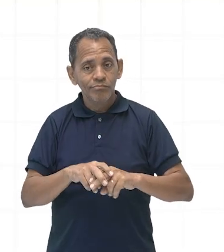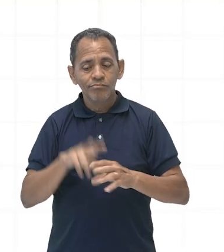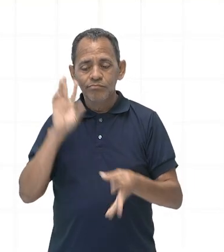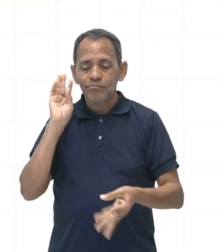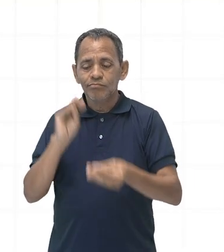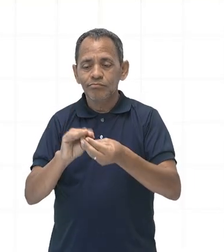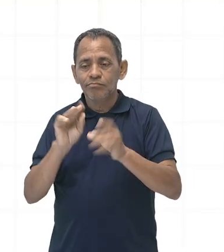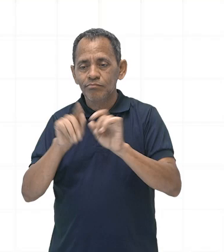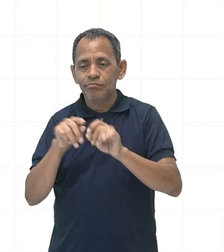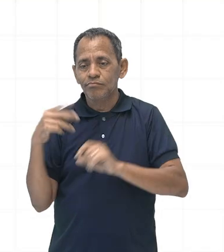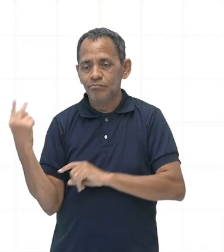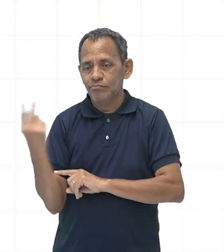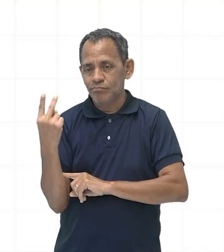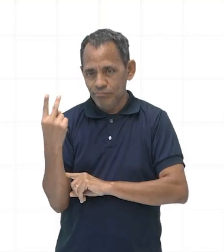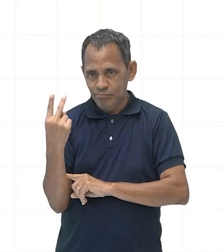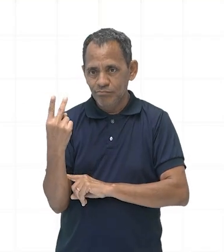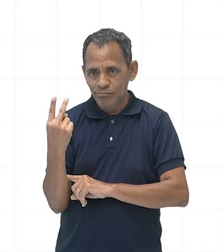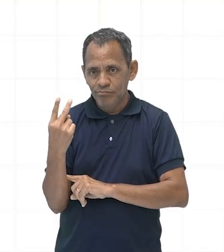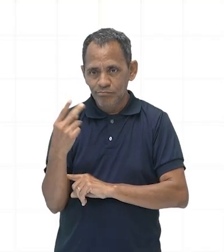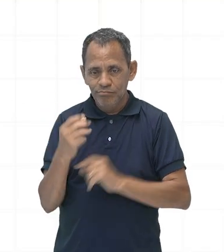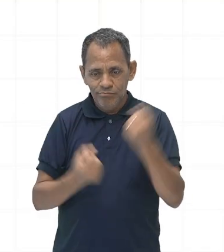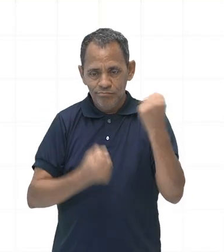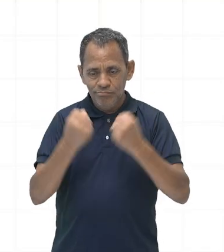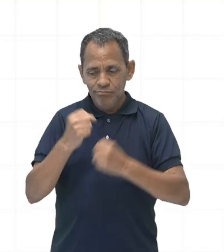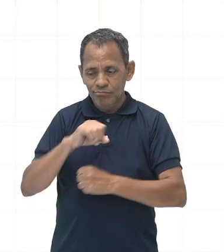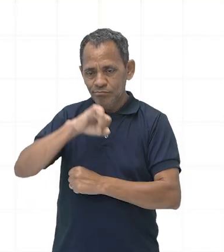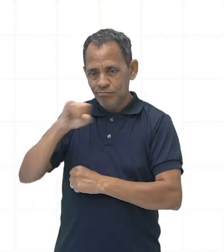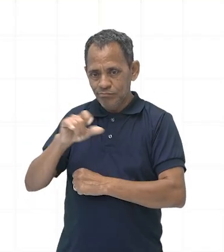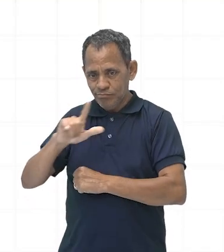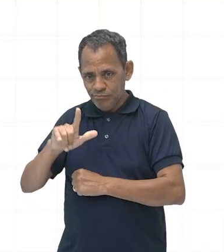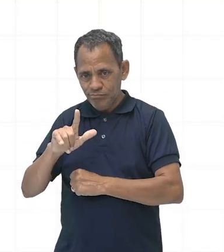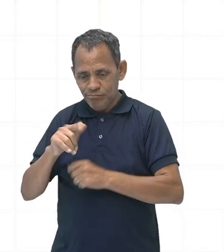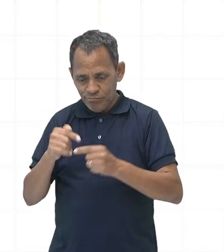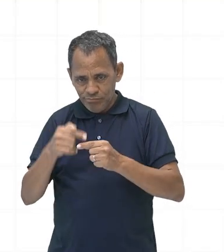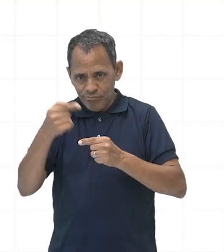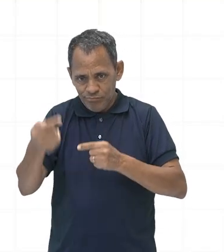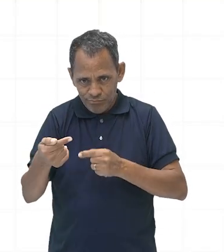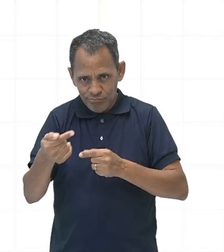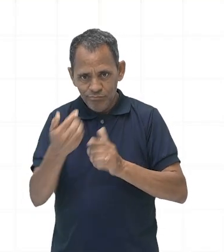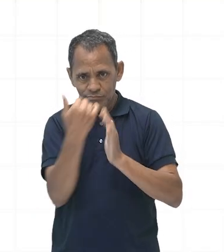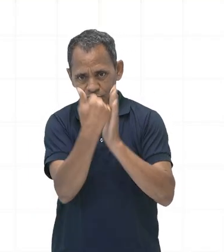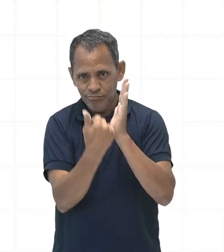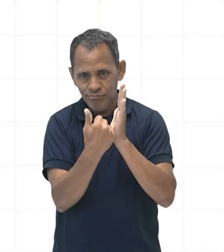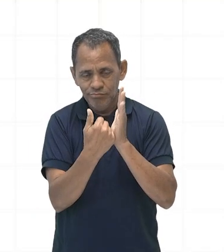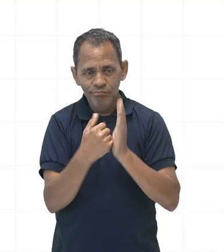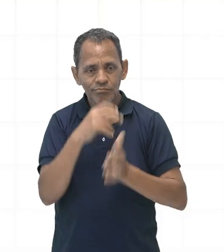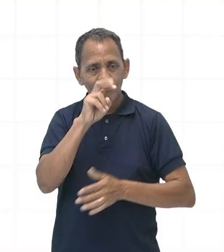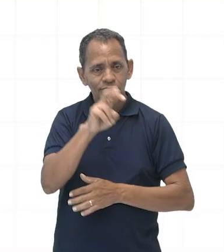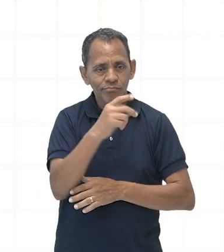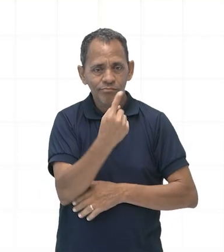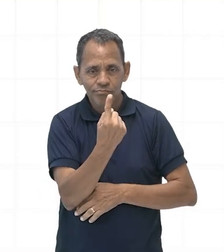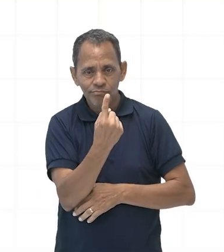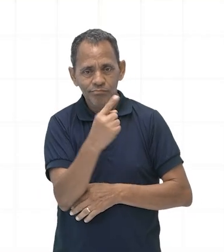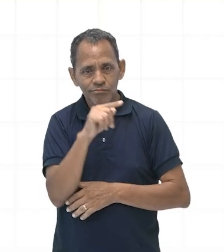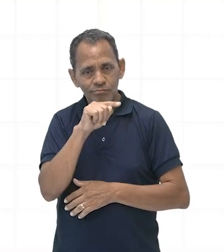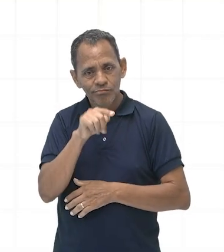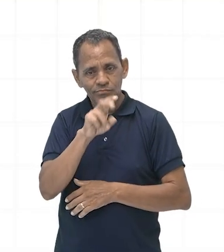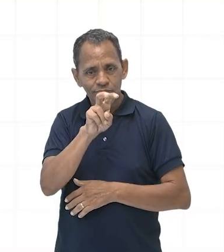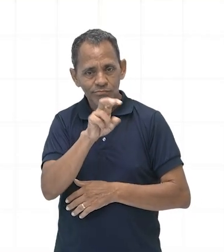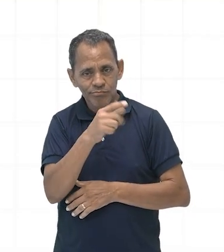aqui. Portanto, o valor do carro em julho, após a depreciação, será de R$